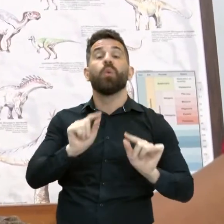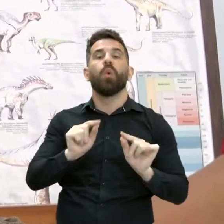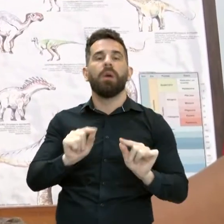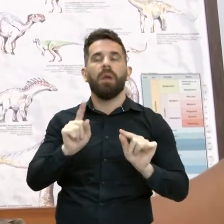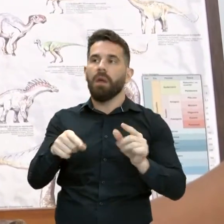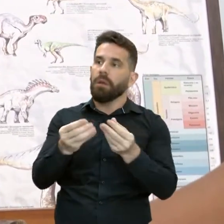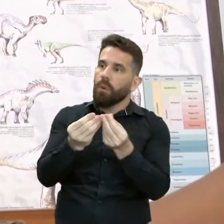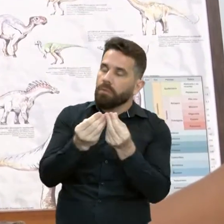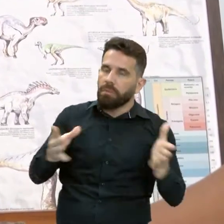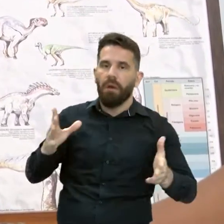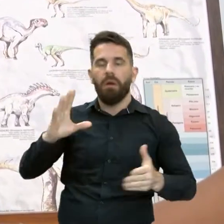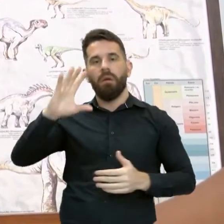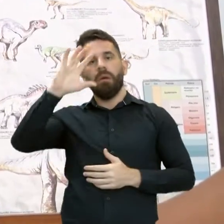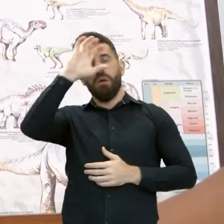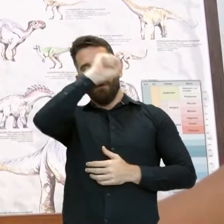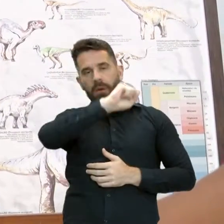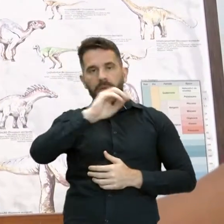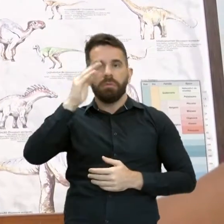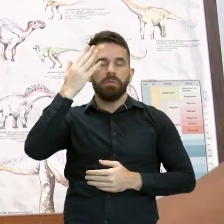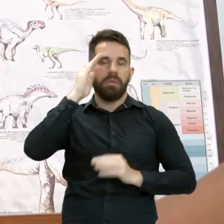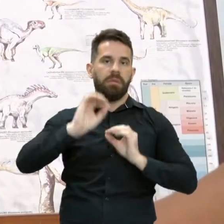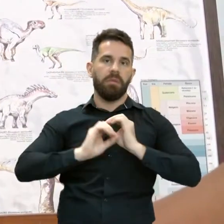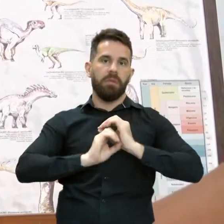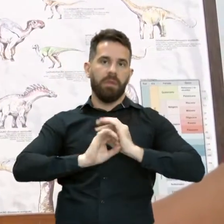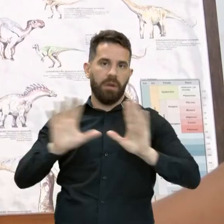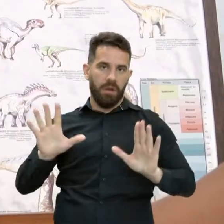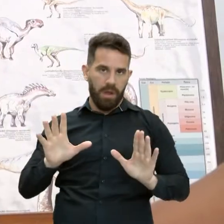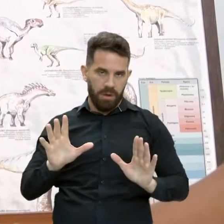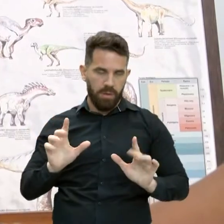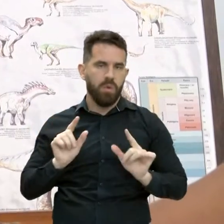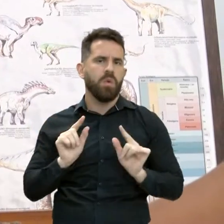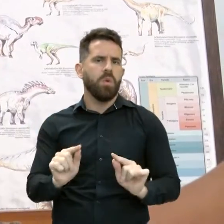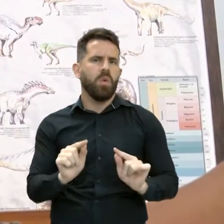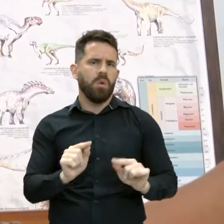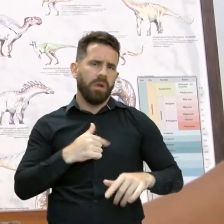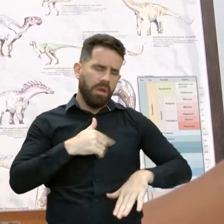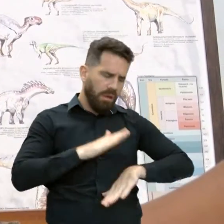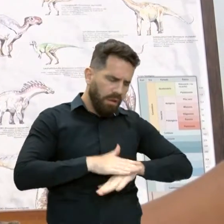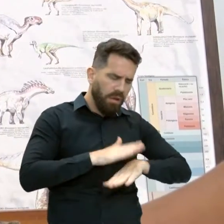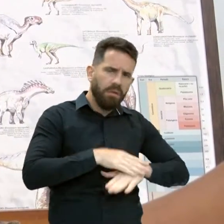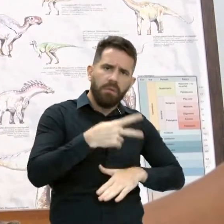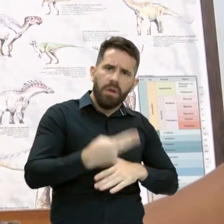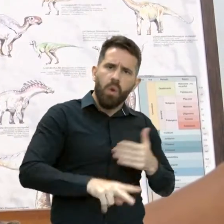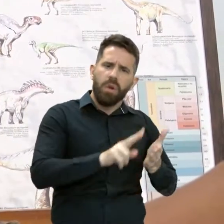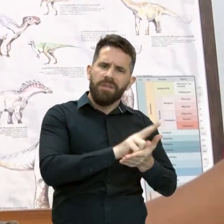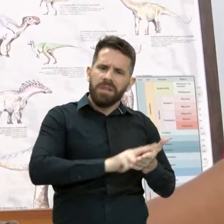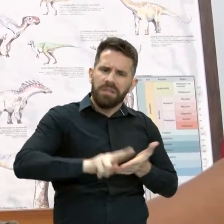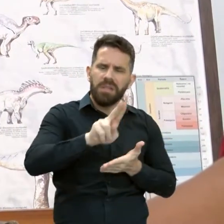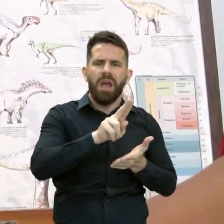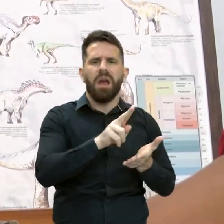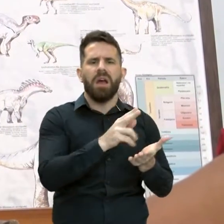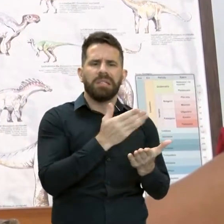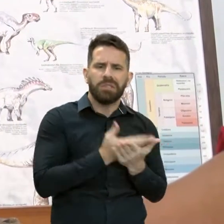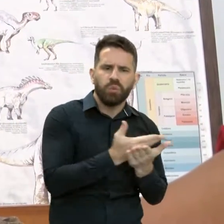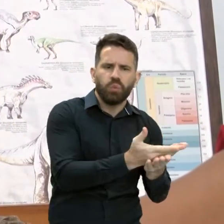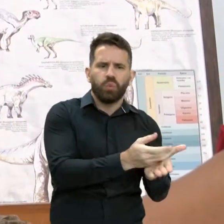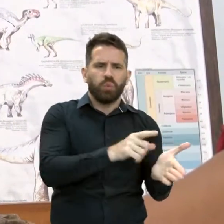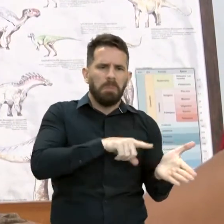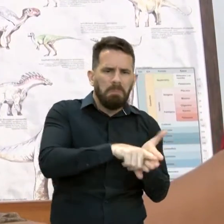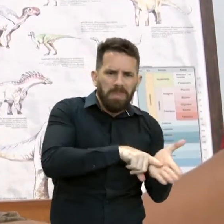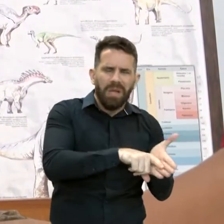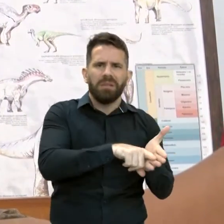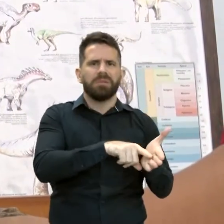ou seja, tudo que nós produzimos dentro da universidade, tudo que estudamos, pesquisamos, nós publicamos geralmente em